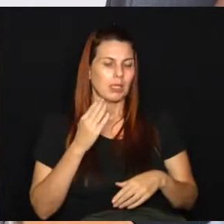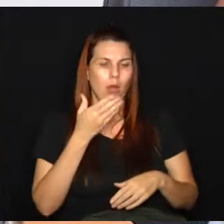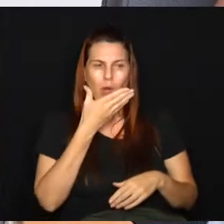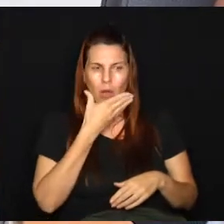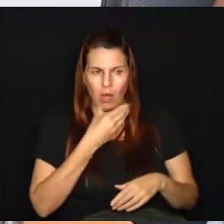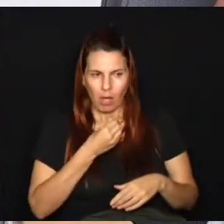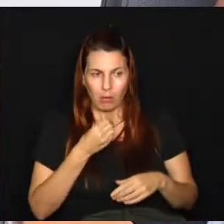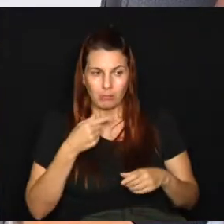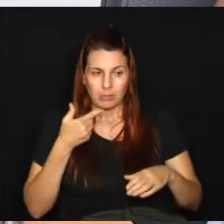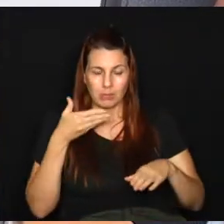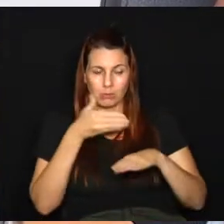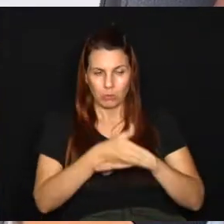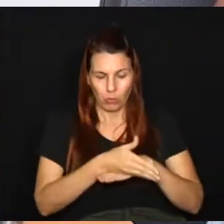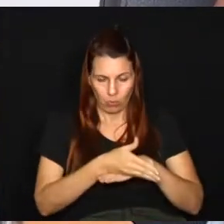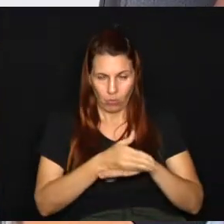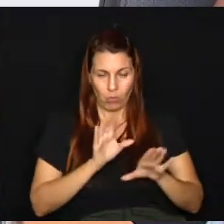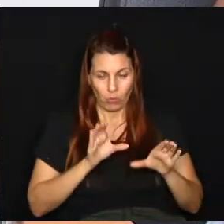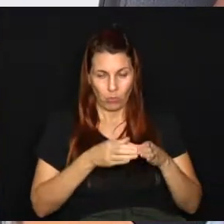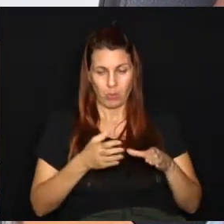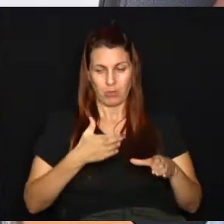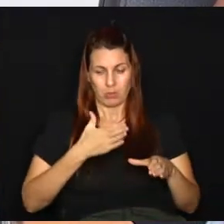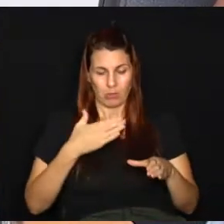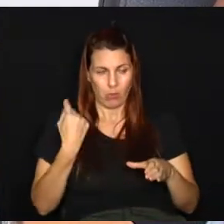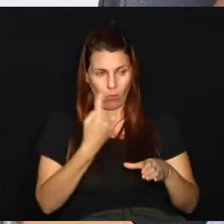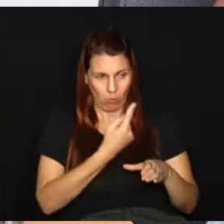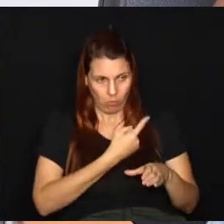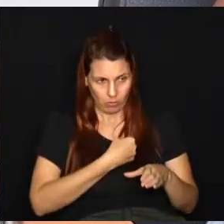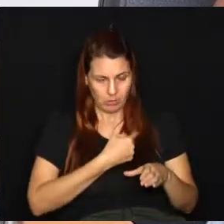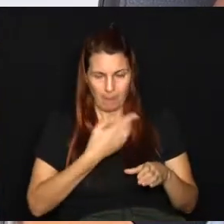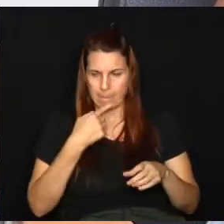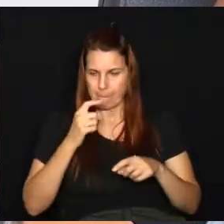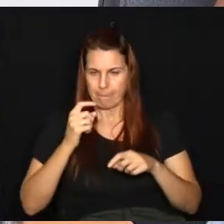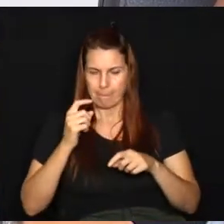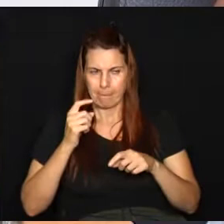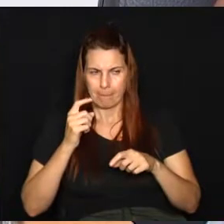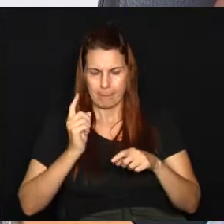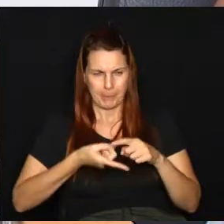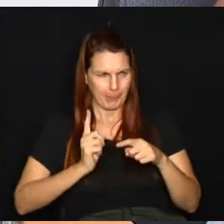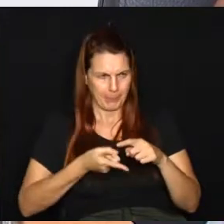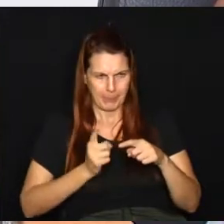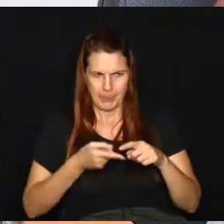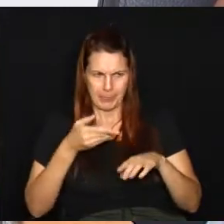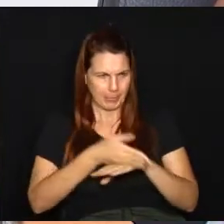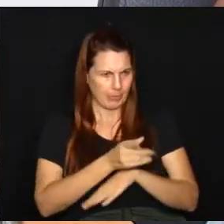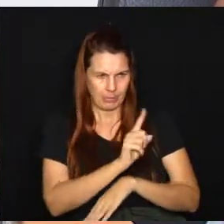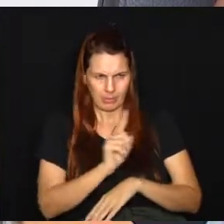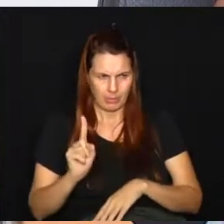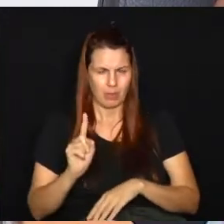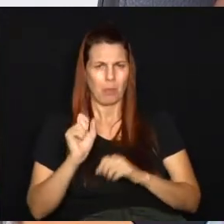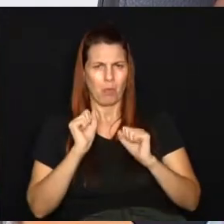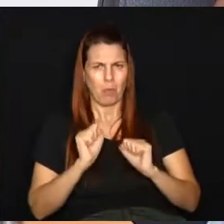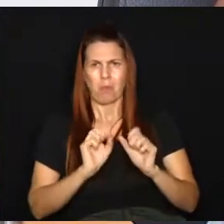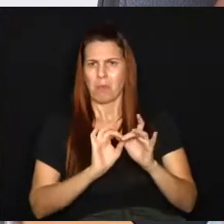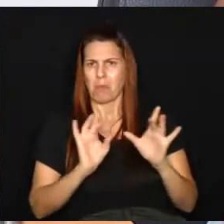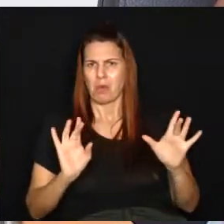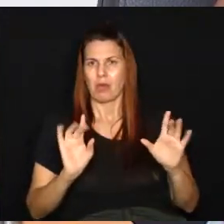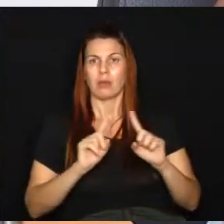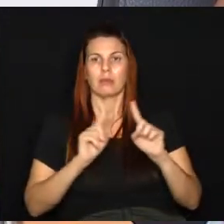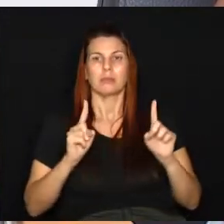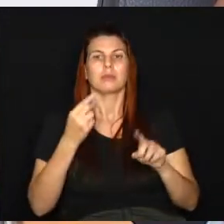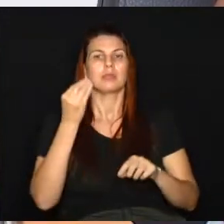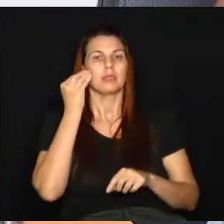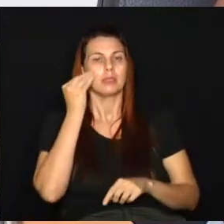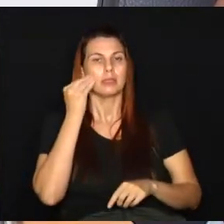comunidade é nossa, mas nem por isso a gente proíbe deles entrar na comunidade. E hoje eles tentam